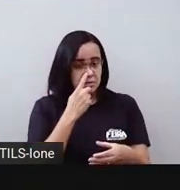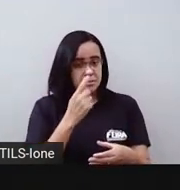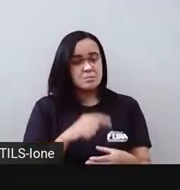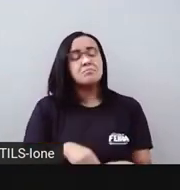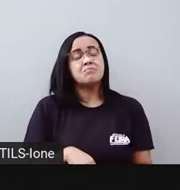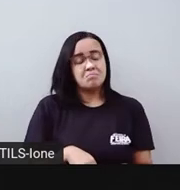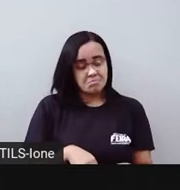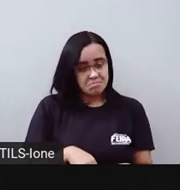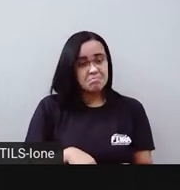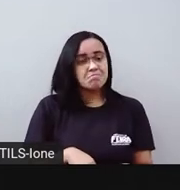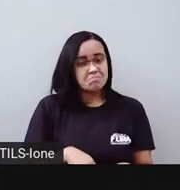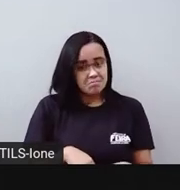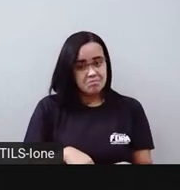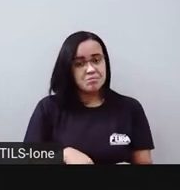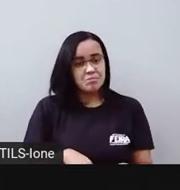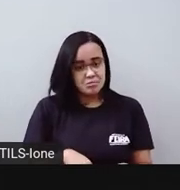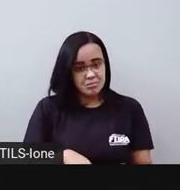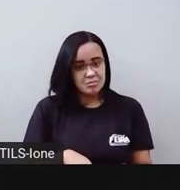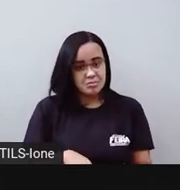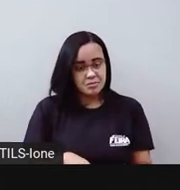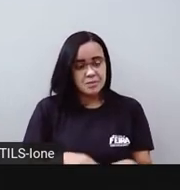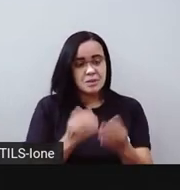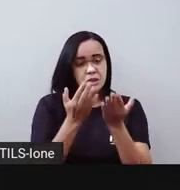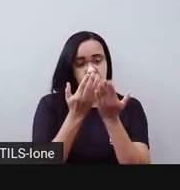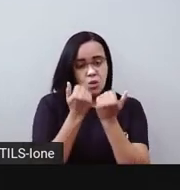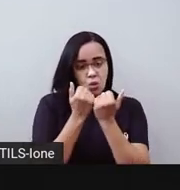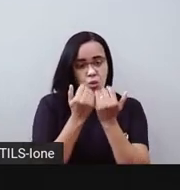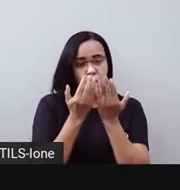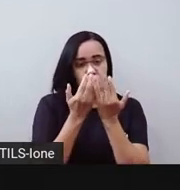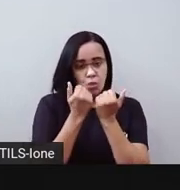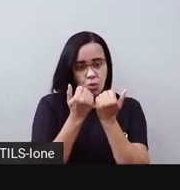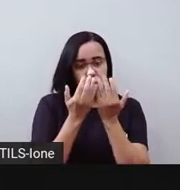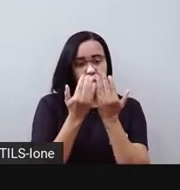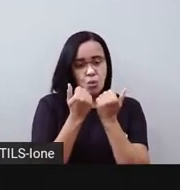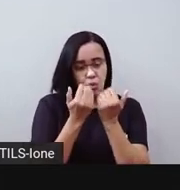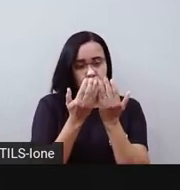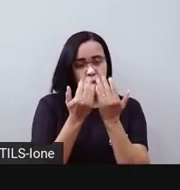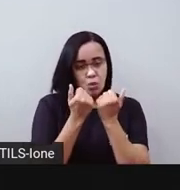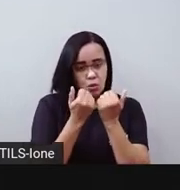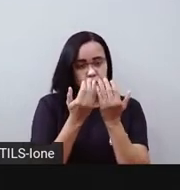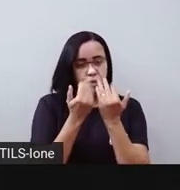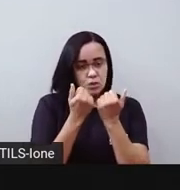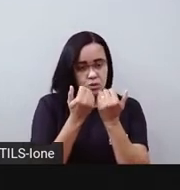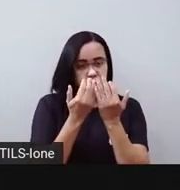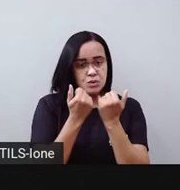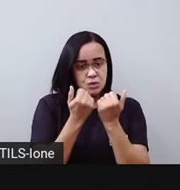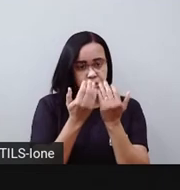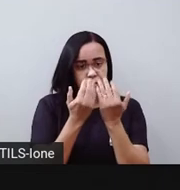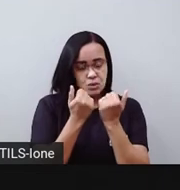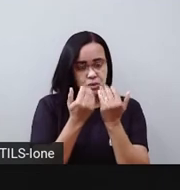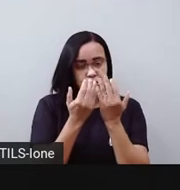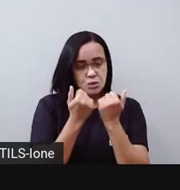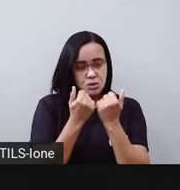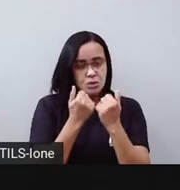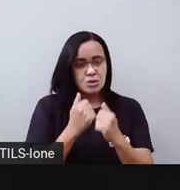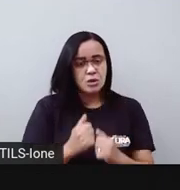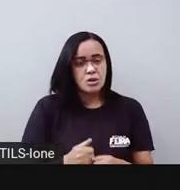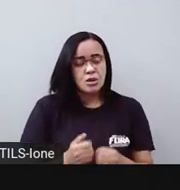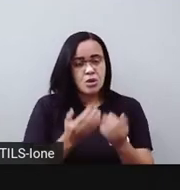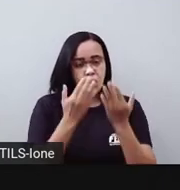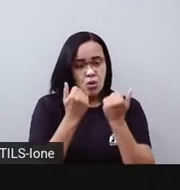The yummy cookie from the cookie jar. The yummy cookie quer dizer aquele